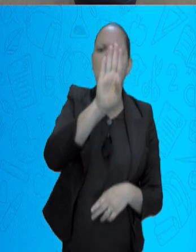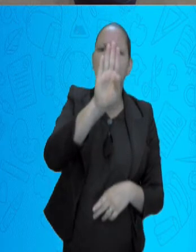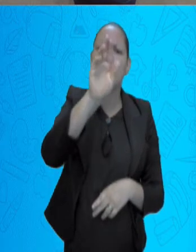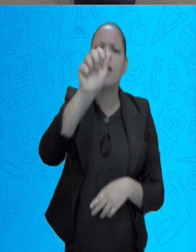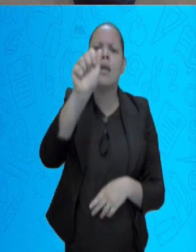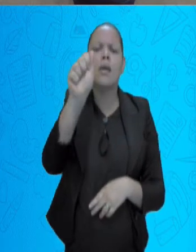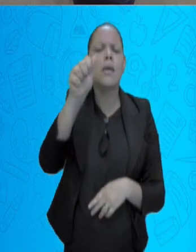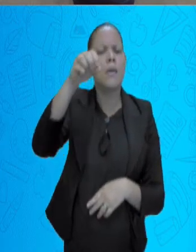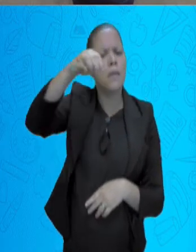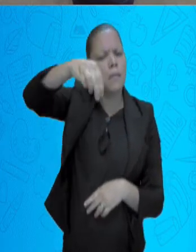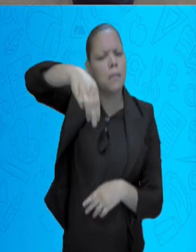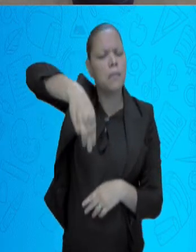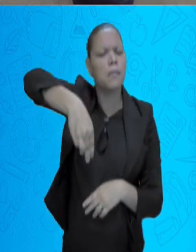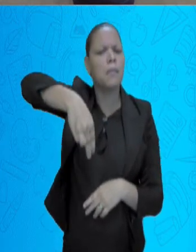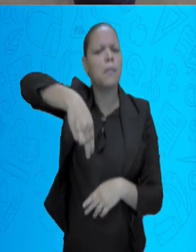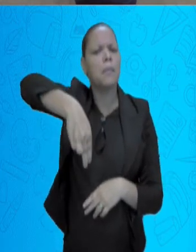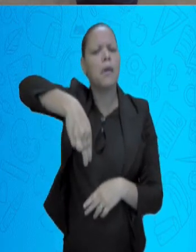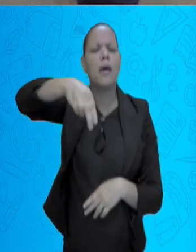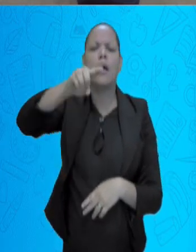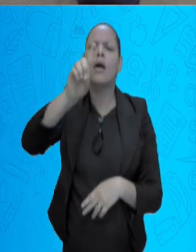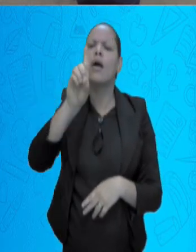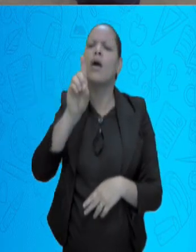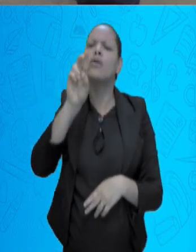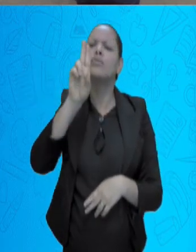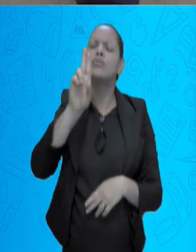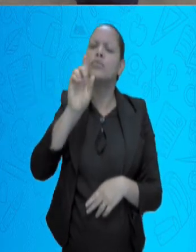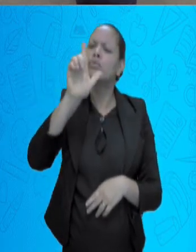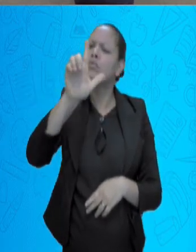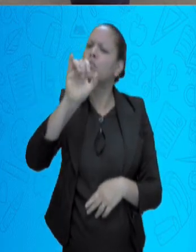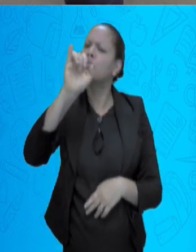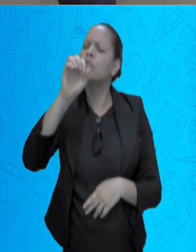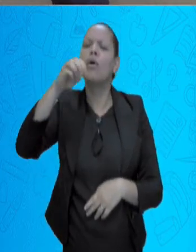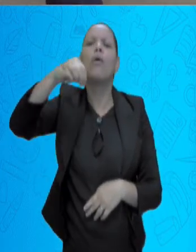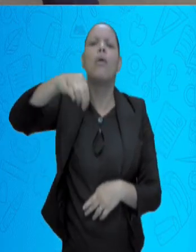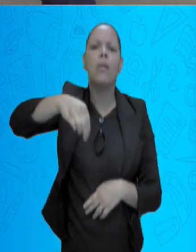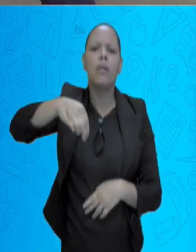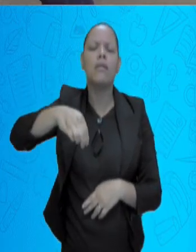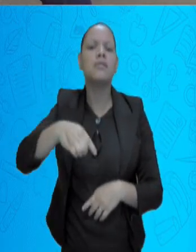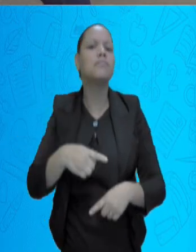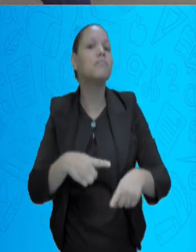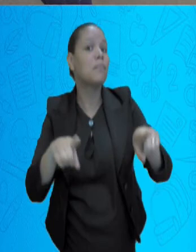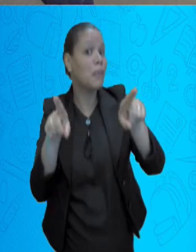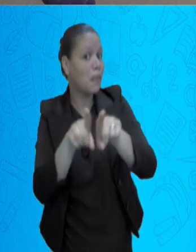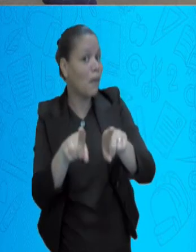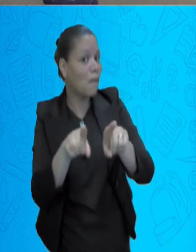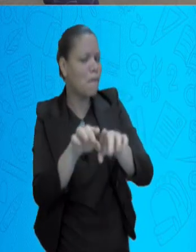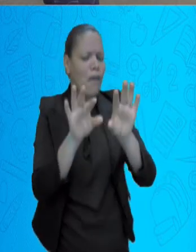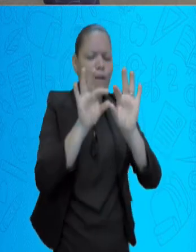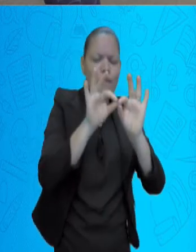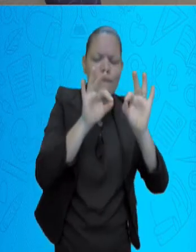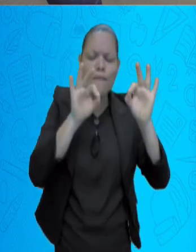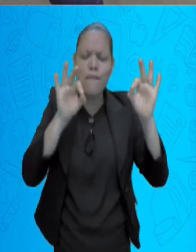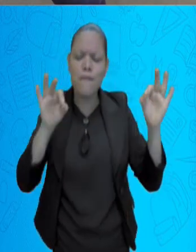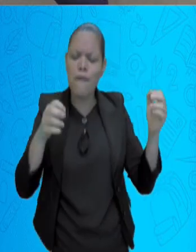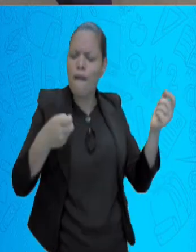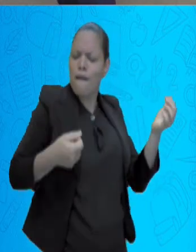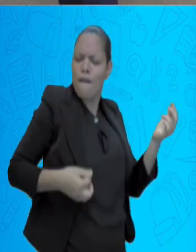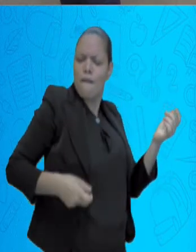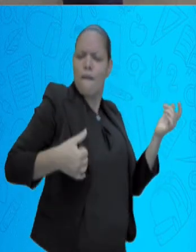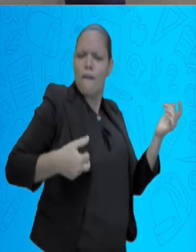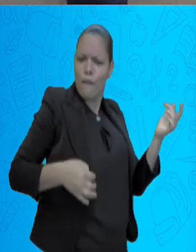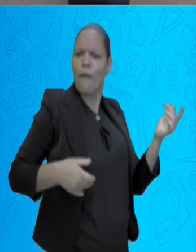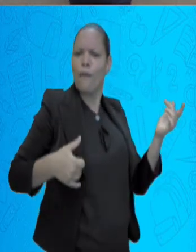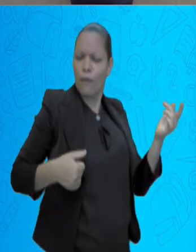também. A bateria, tão querida, principalmente pelos meninos, a gente vê